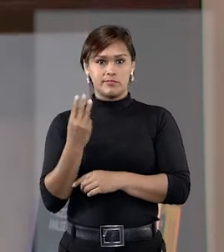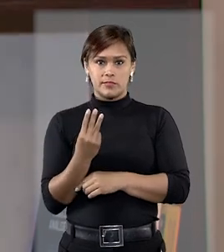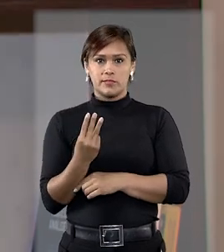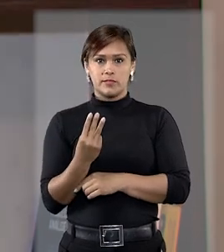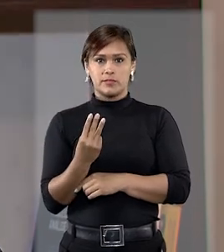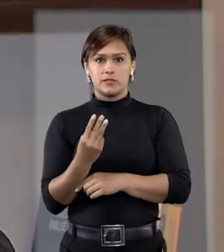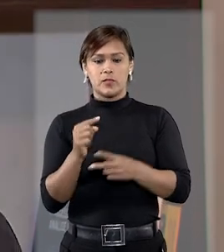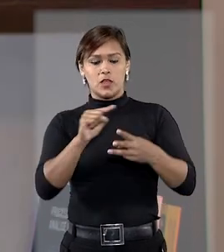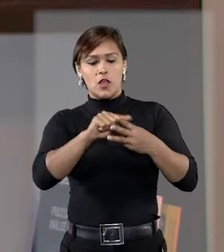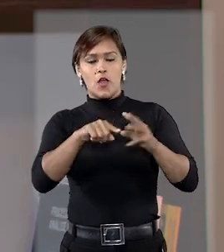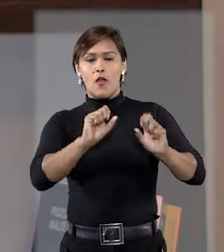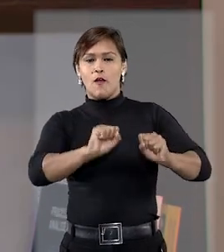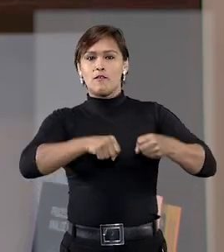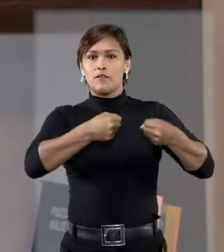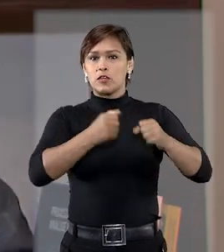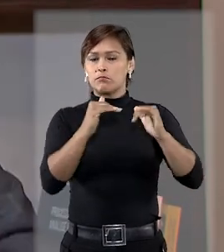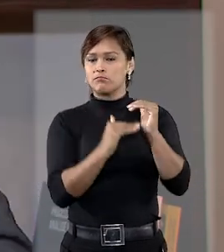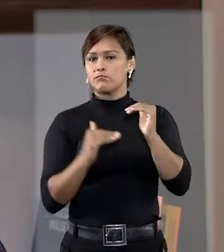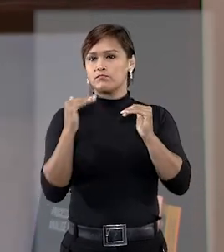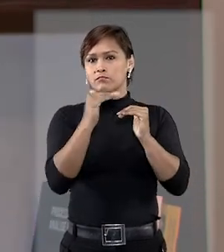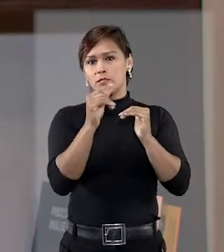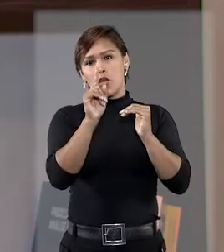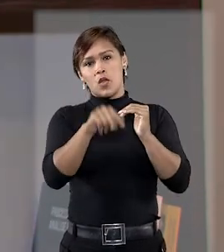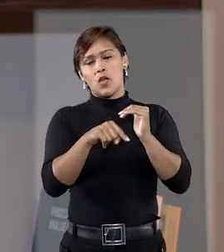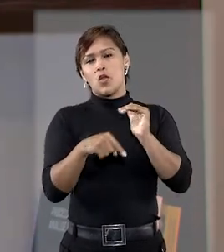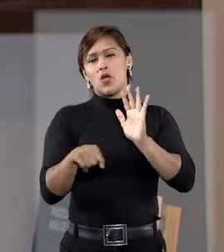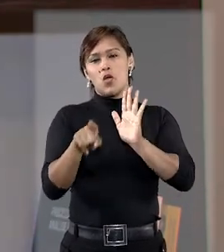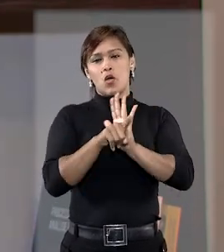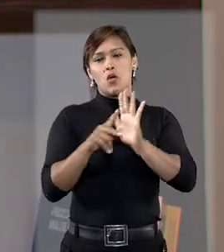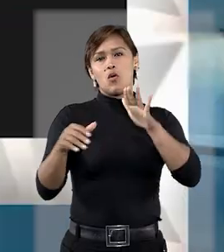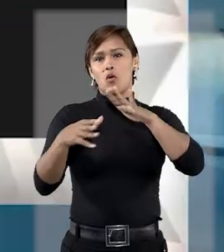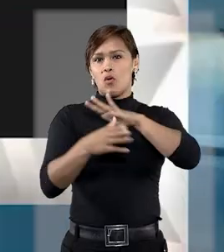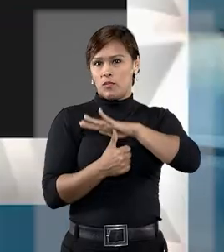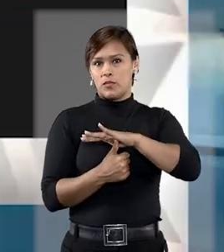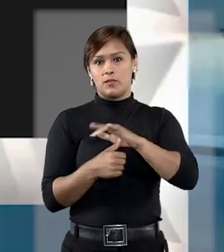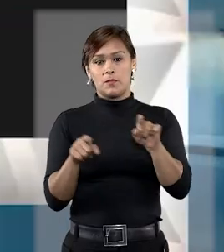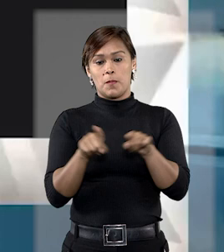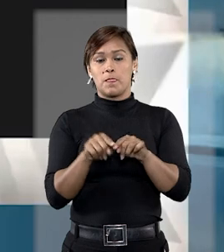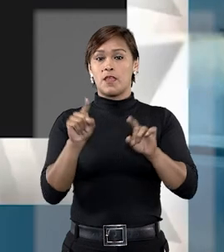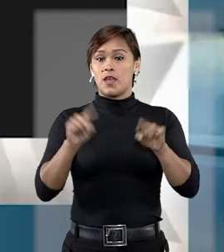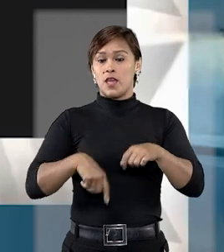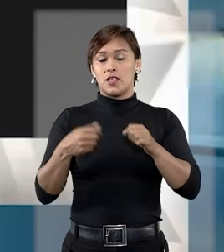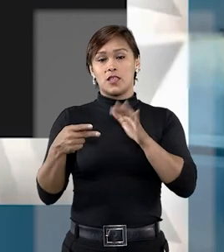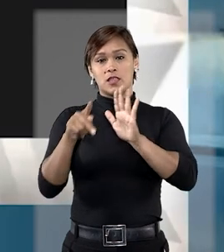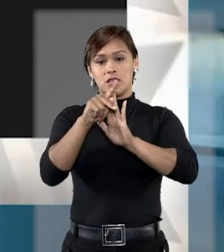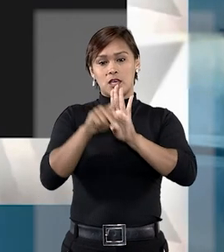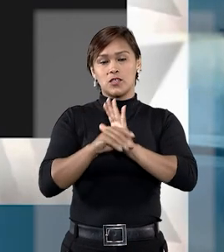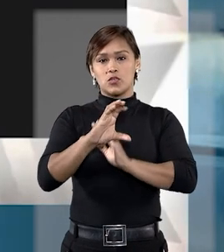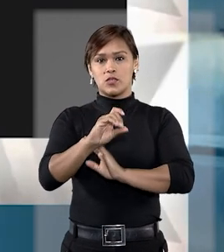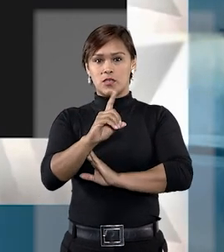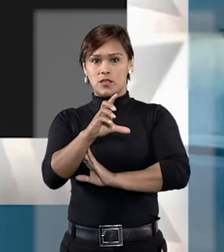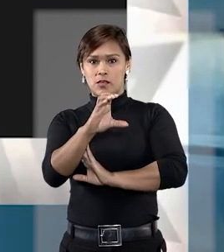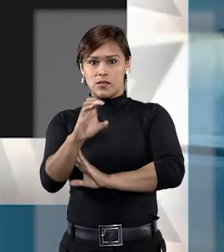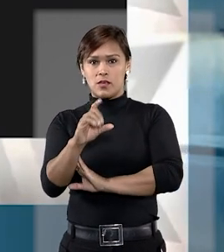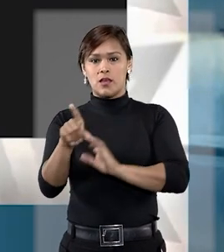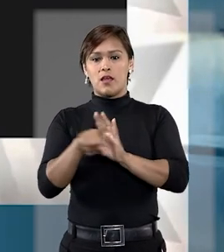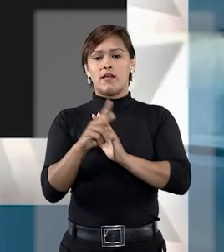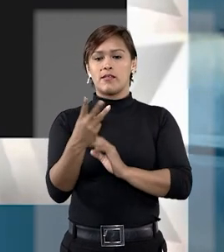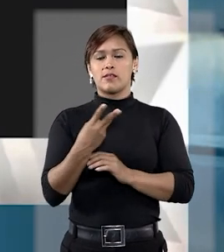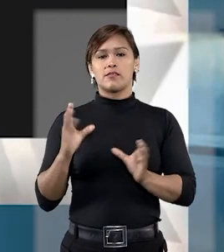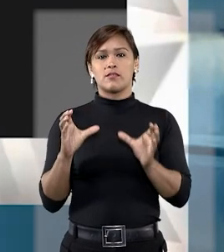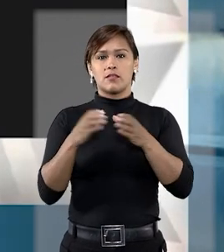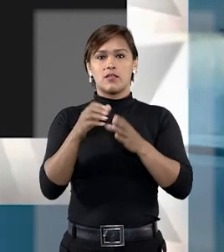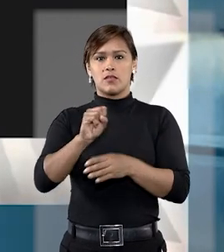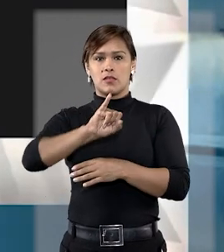terceiro, força maior ou um caso fortuito. E com base nessa previsão do CDC, a terceira turma